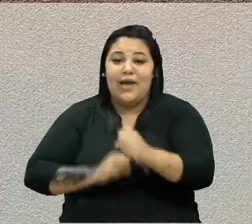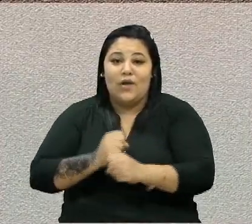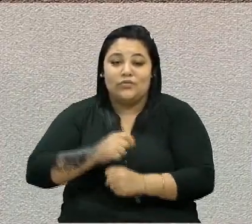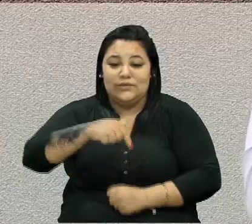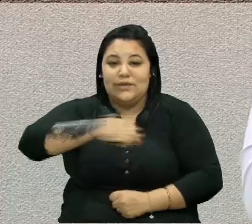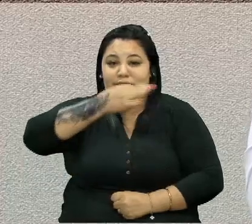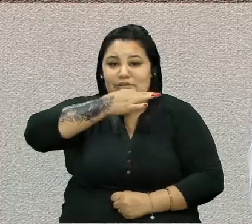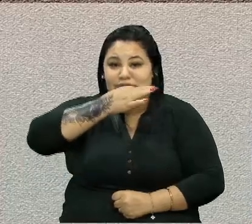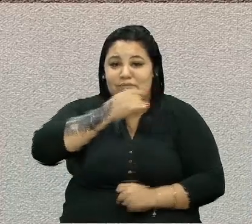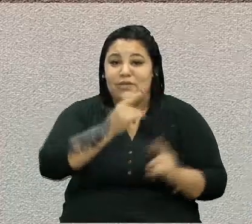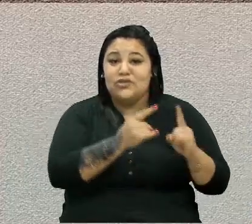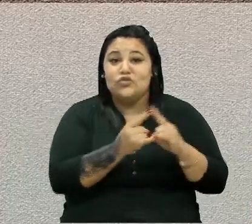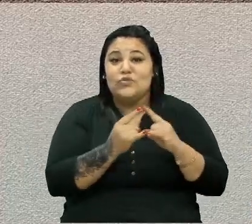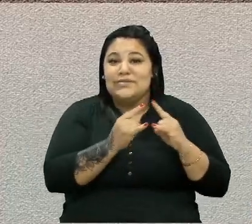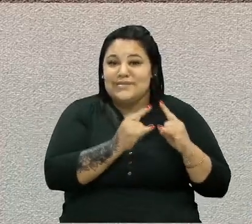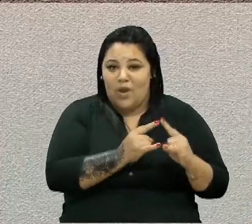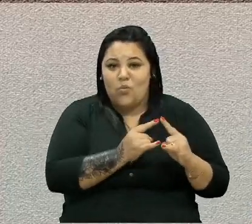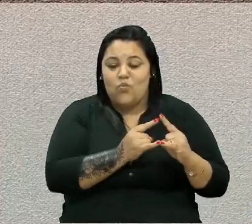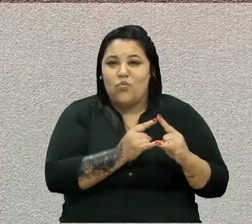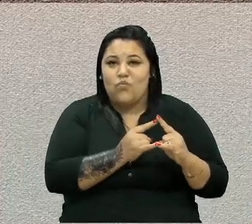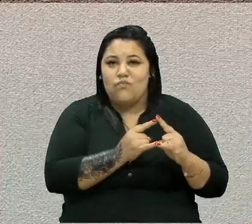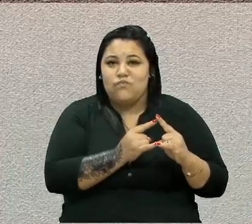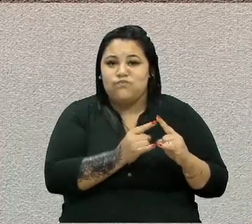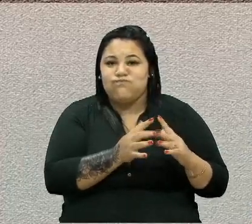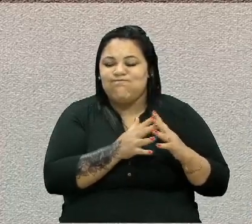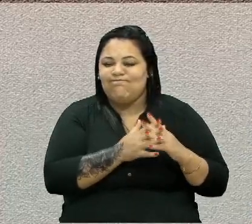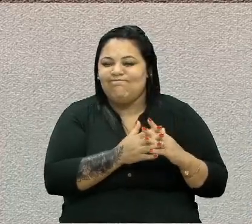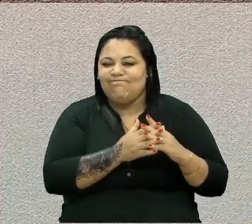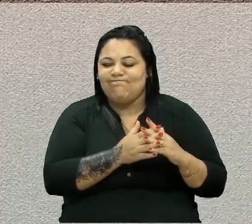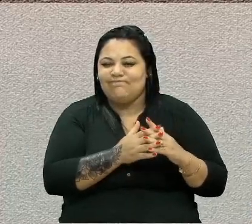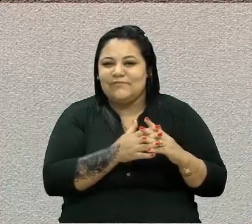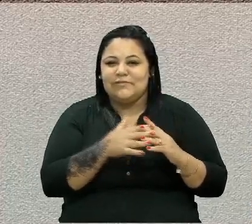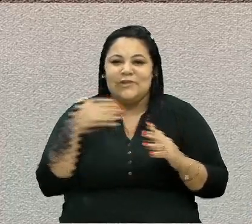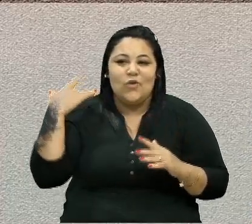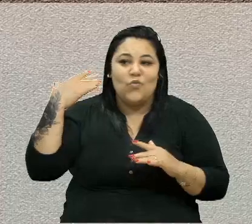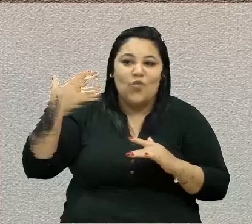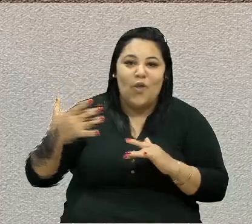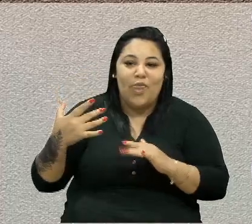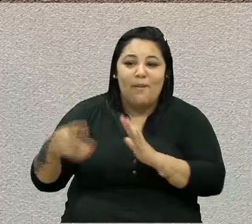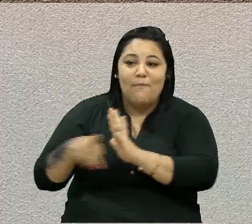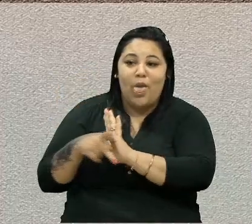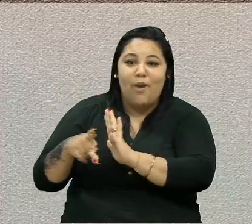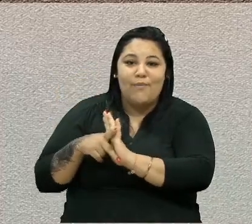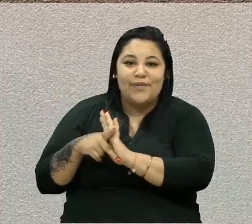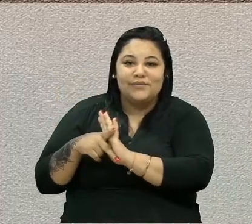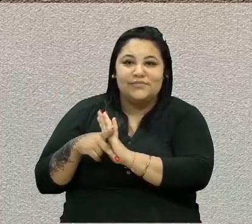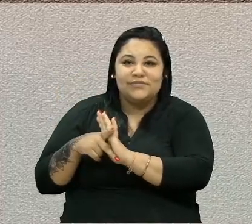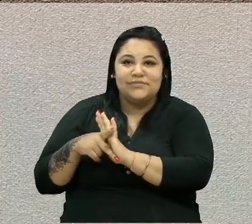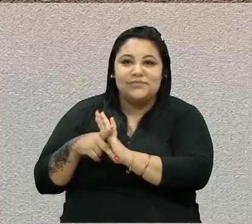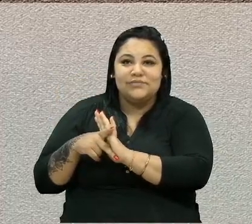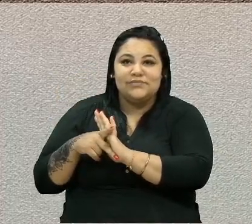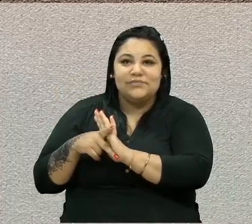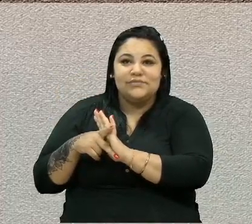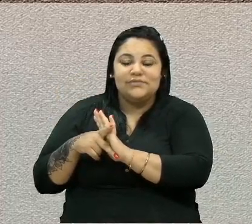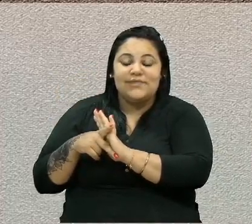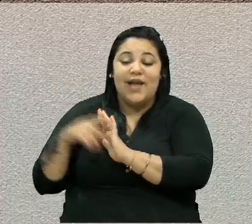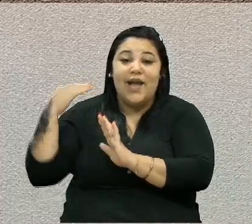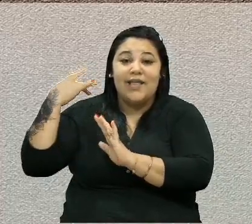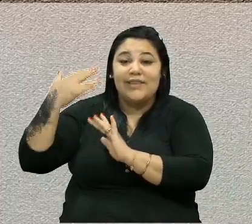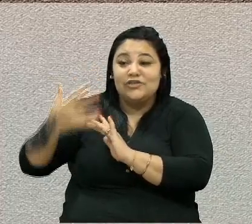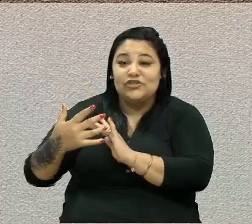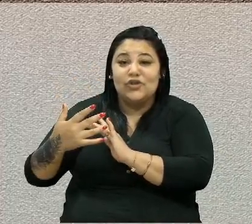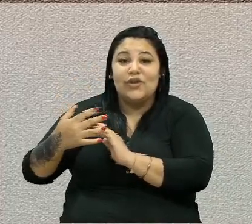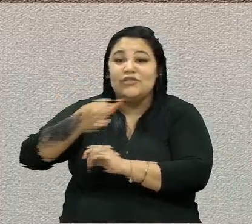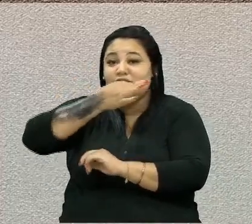uma instituição que se confunde a sua história com a própria história de Caxias, principalmente